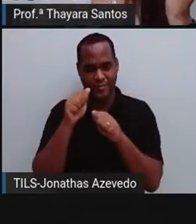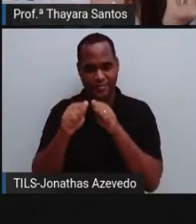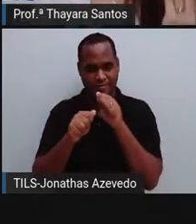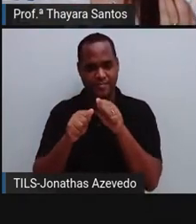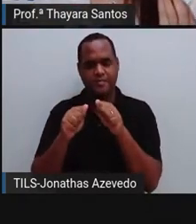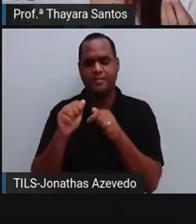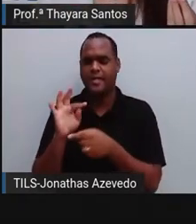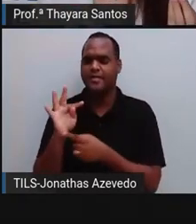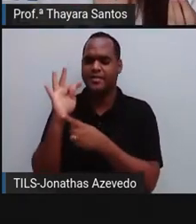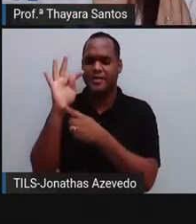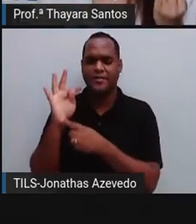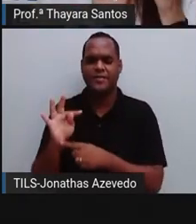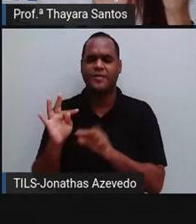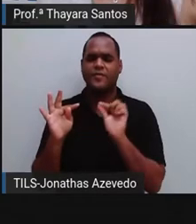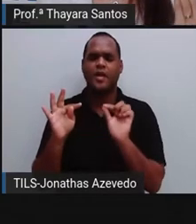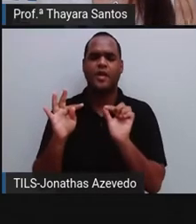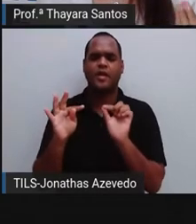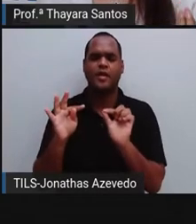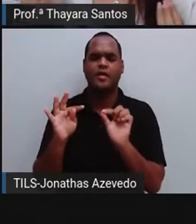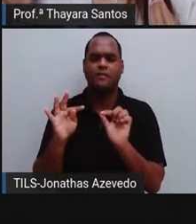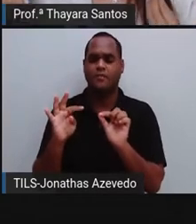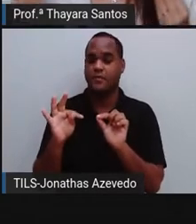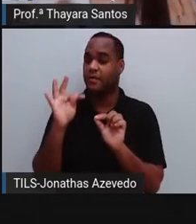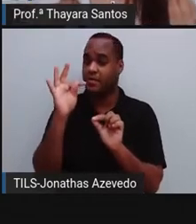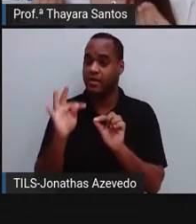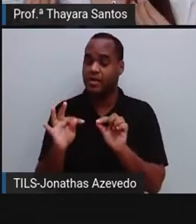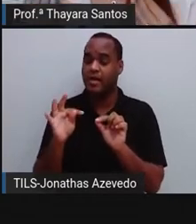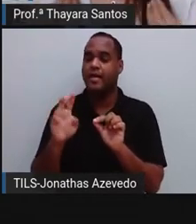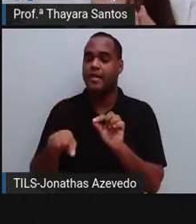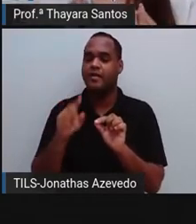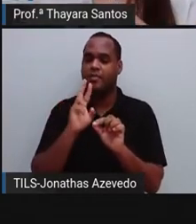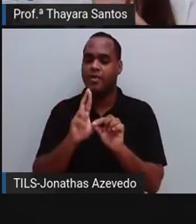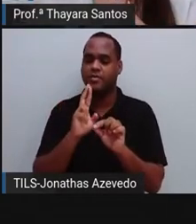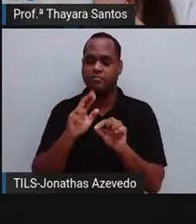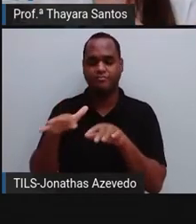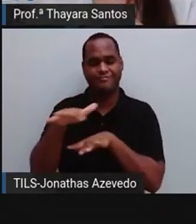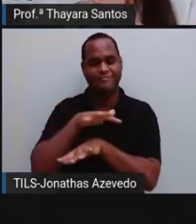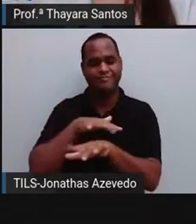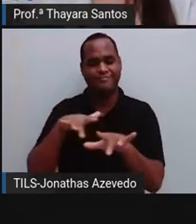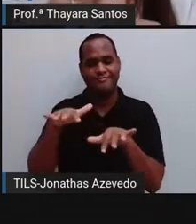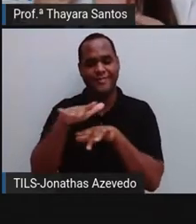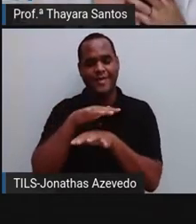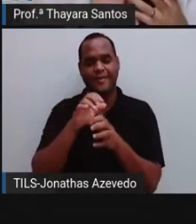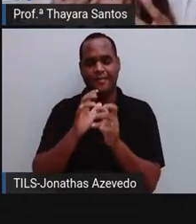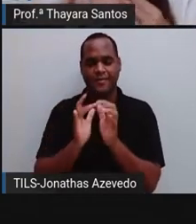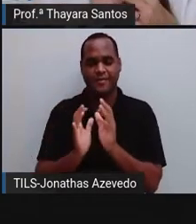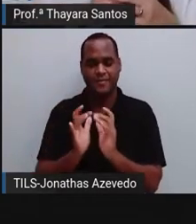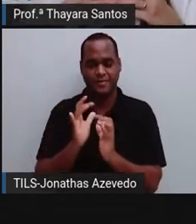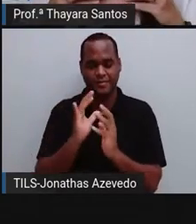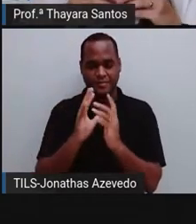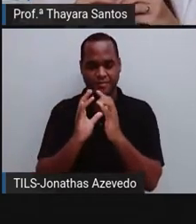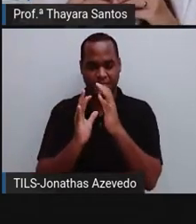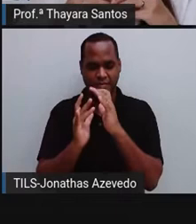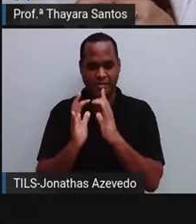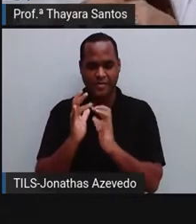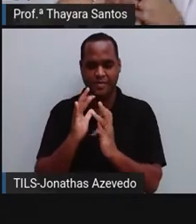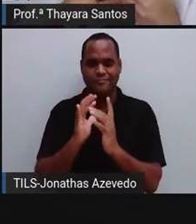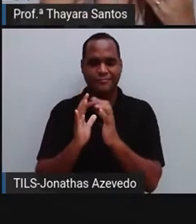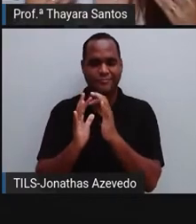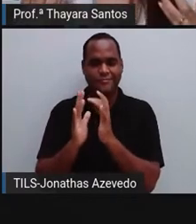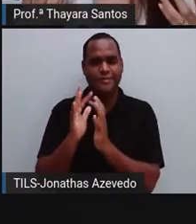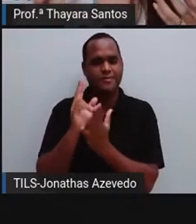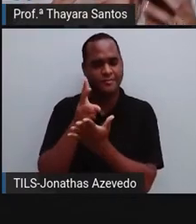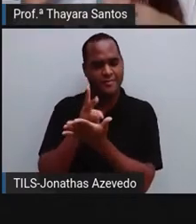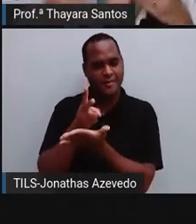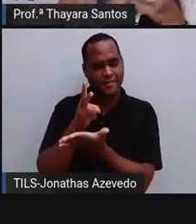a temperatura, na verdade, ela é resultado da movimentação desses átomos. Então, quanto mais esses átomos estão ali